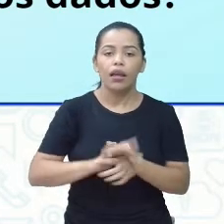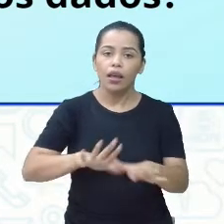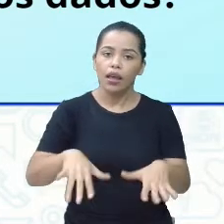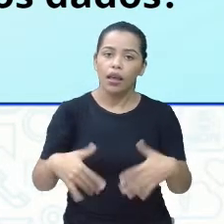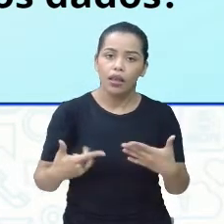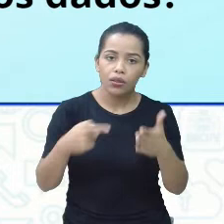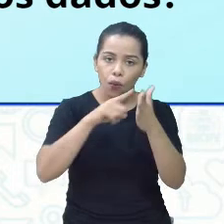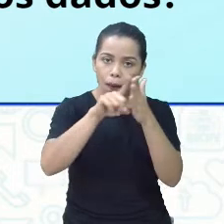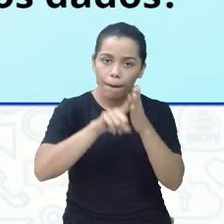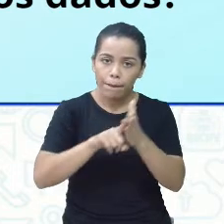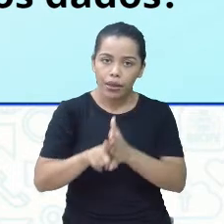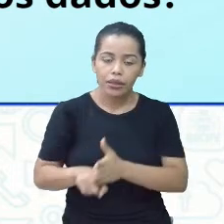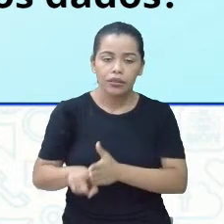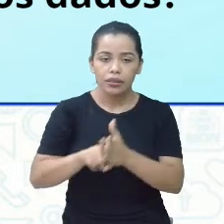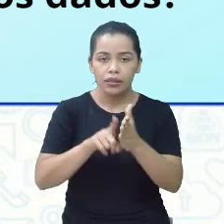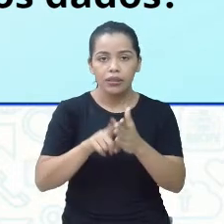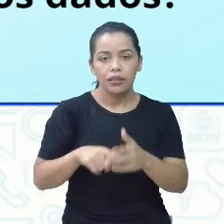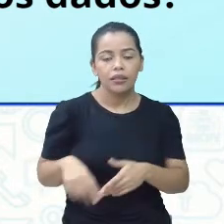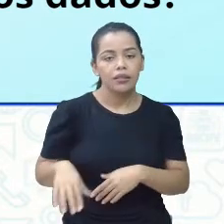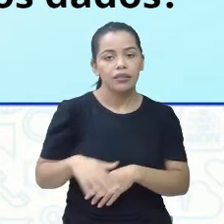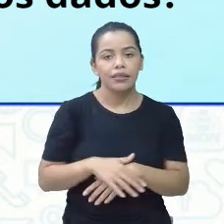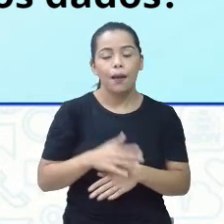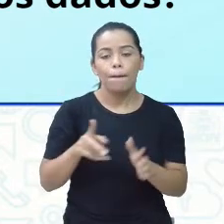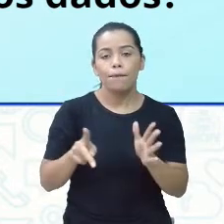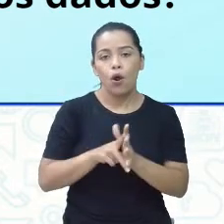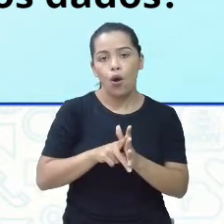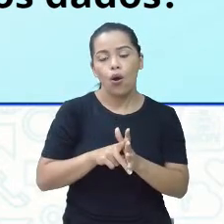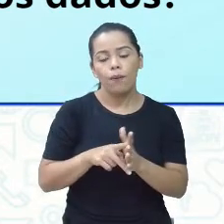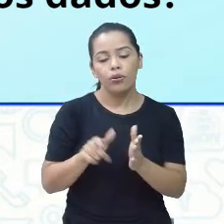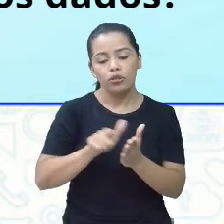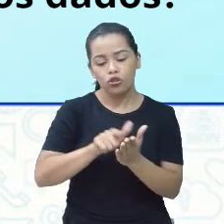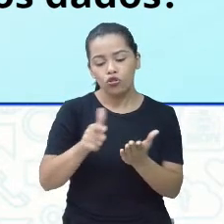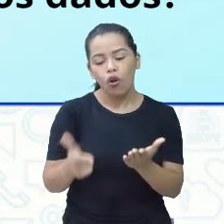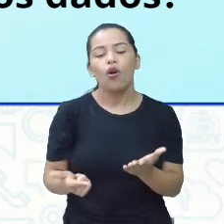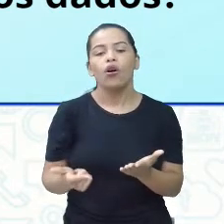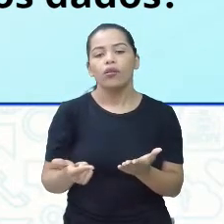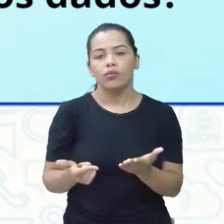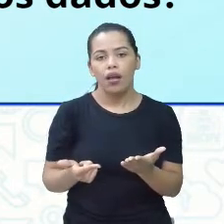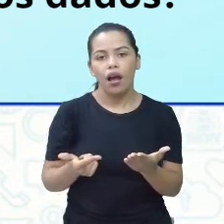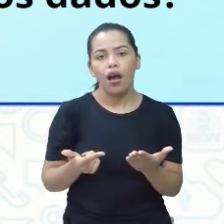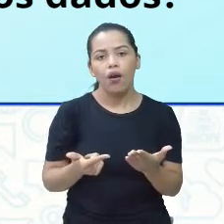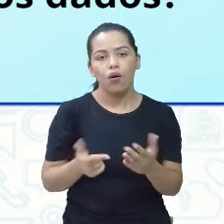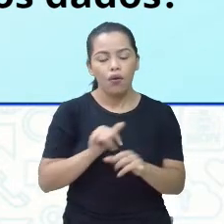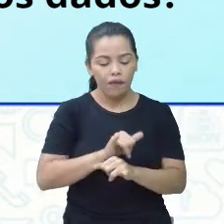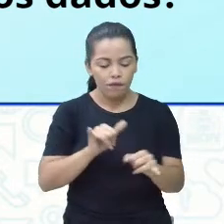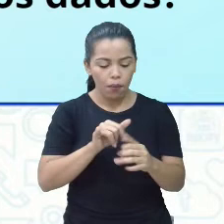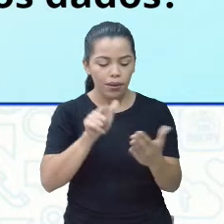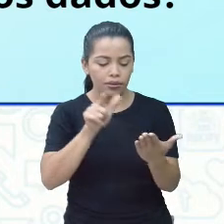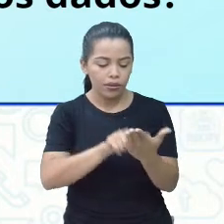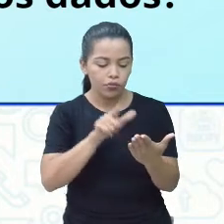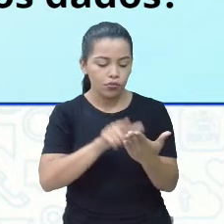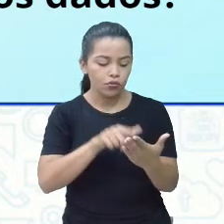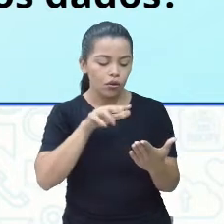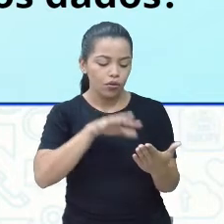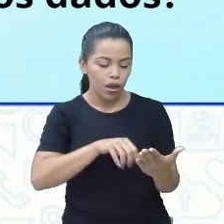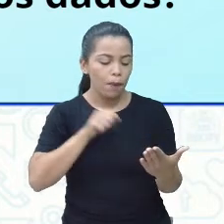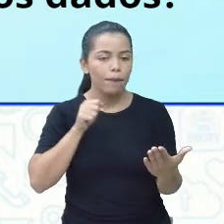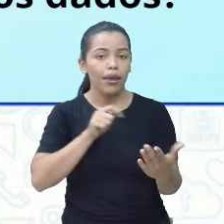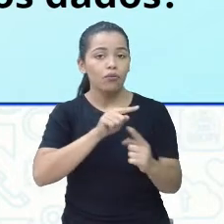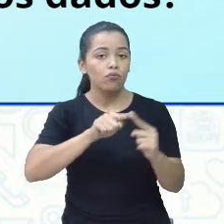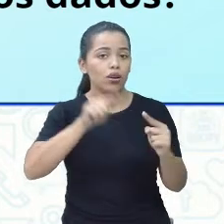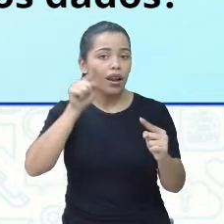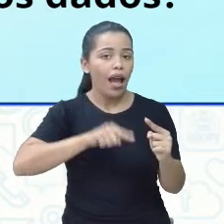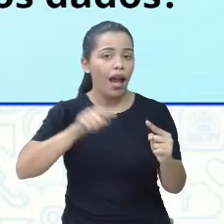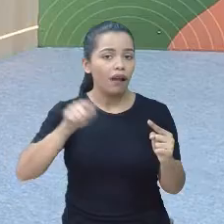tem um gráfico. A gente viu aqui como analisar um gráfico. E tente fazer a interpretação desse gráfico, né? O que ele quer dizer, quais são os